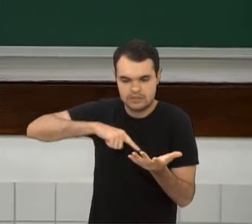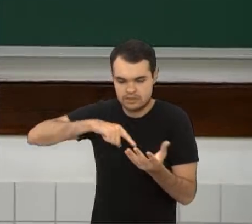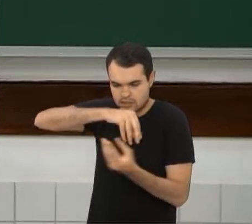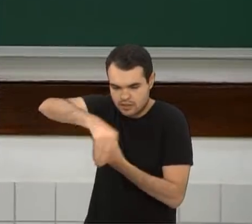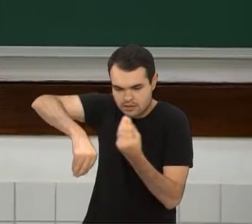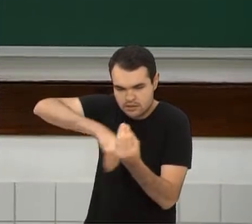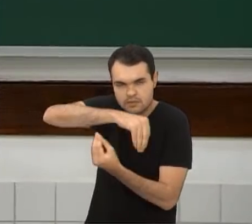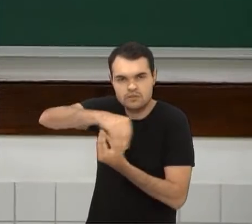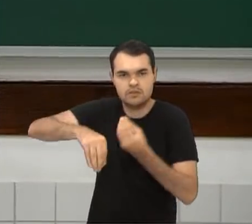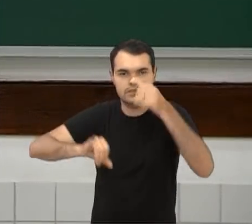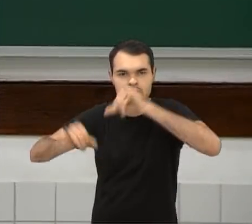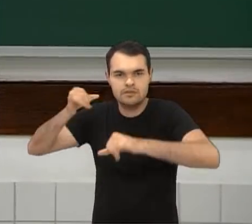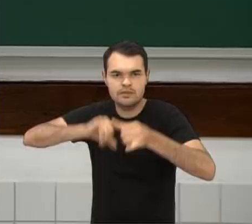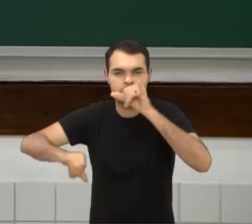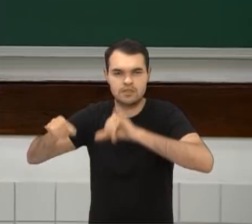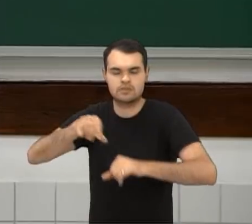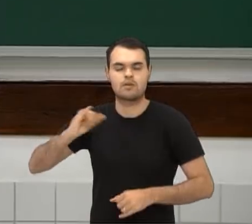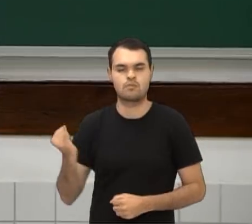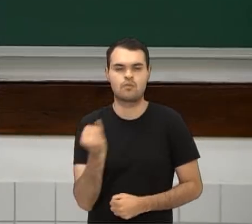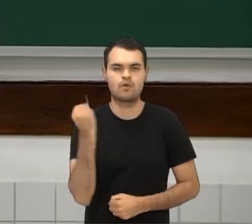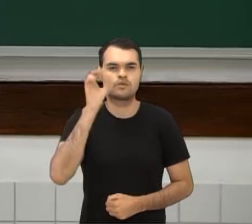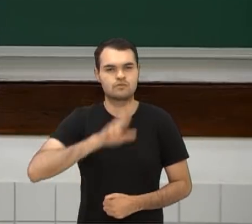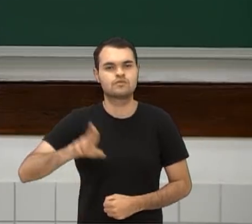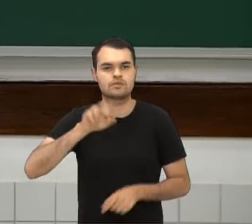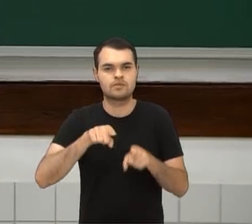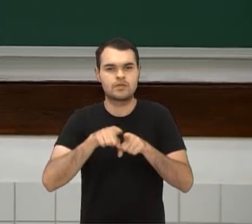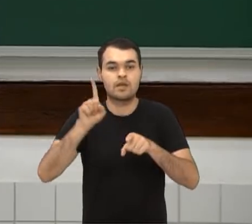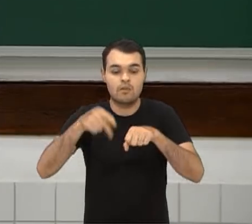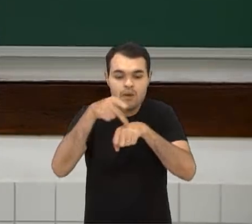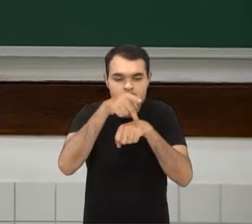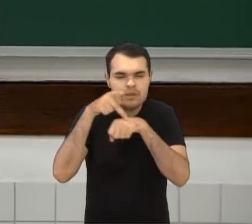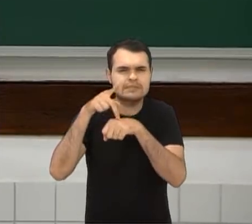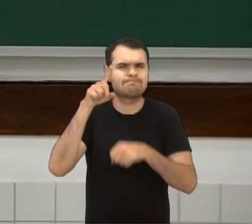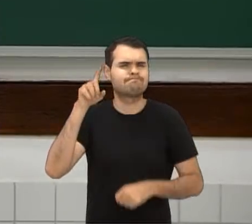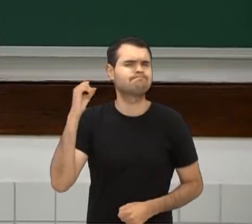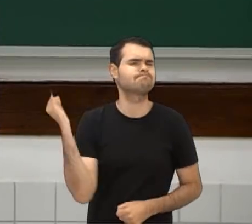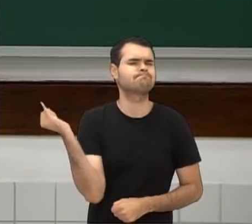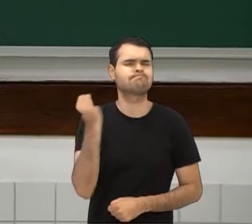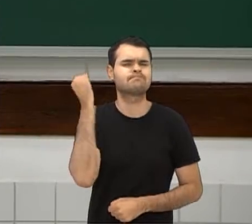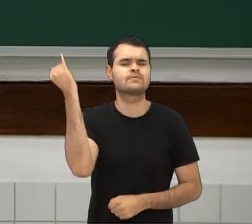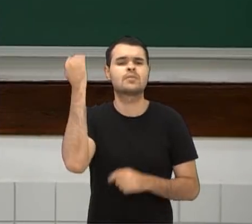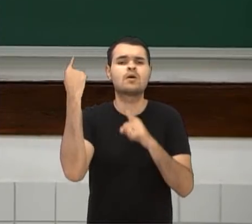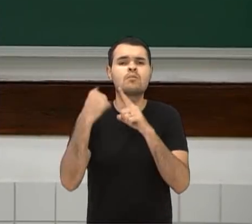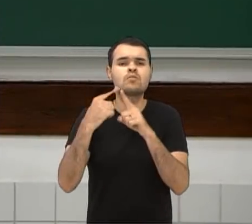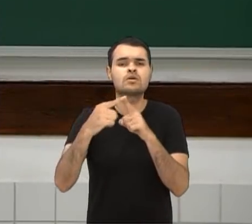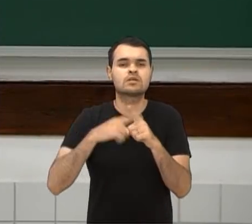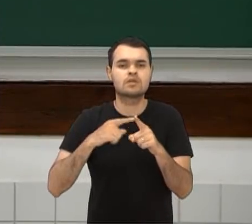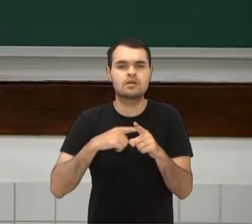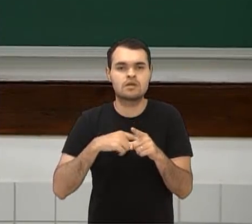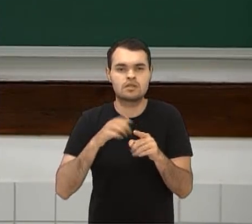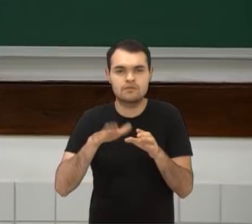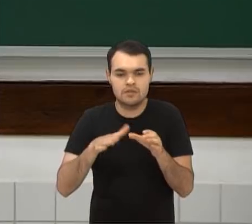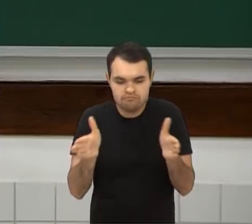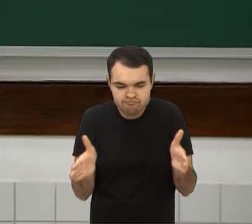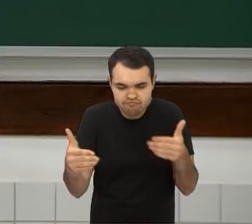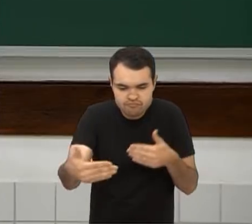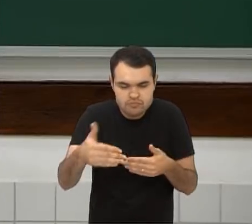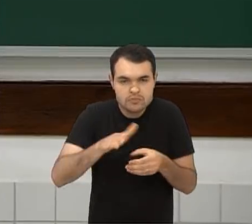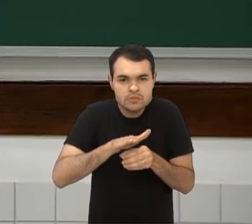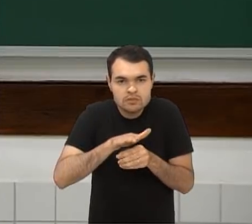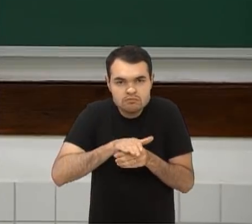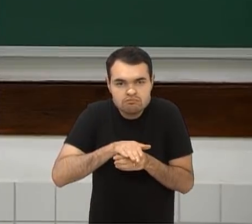reações químicas. É uma rocha extremamente importante porque ela é isolante térmico e acústico, pessoal.